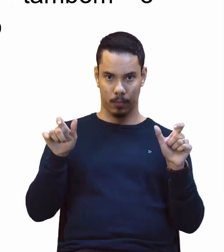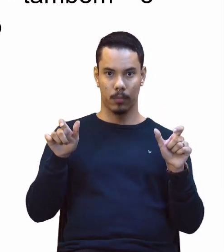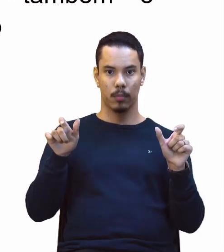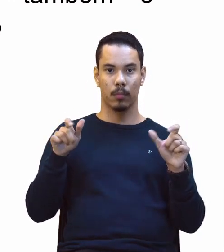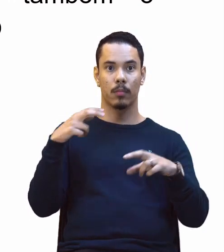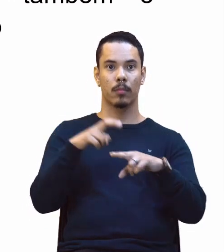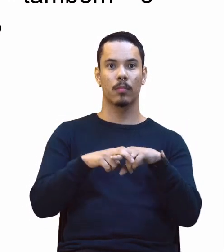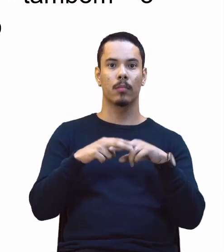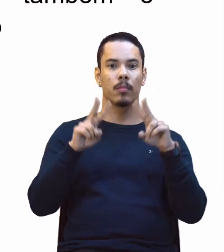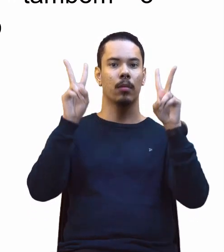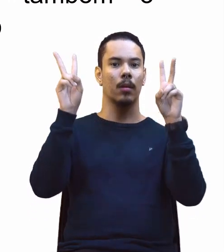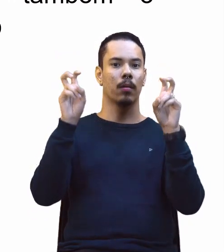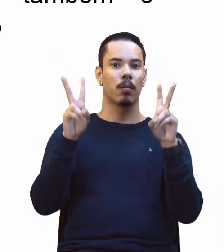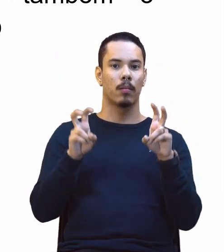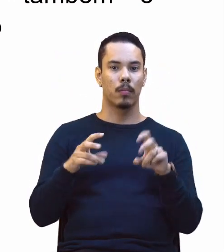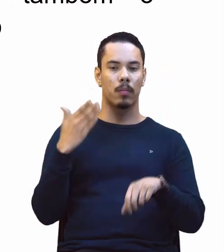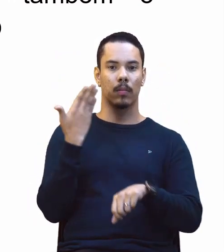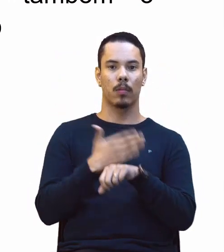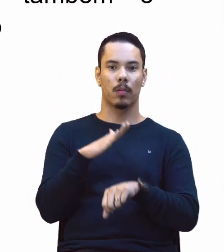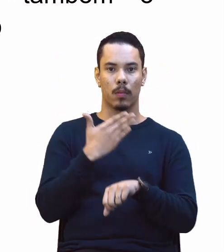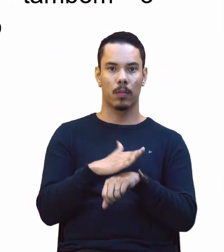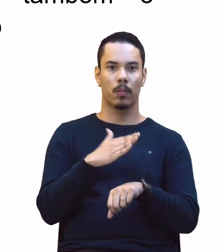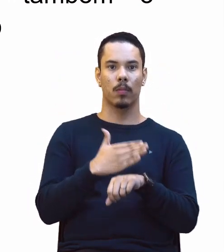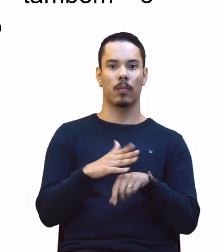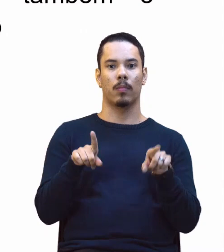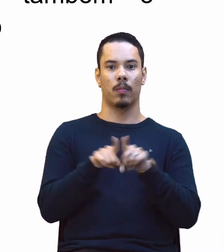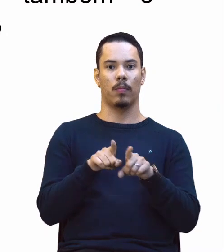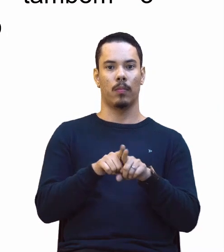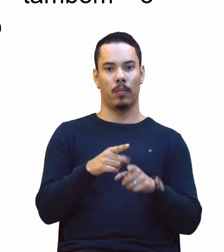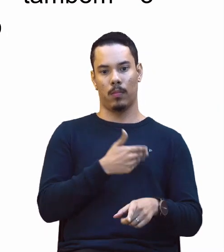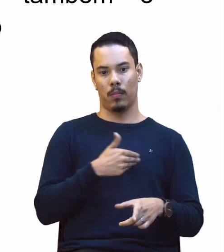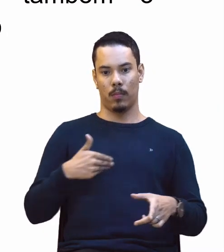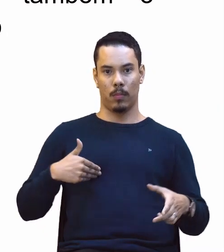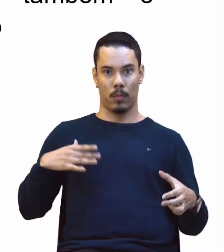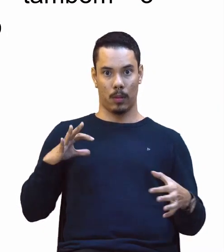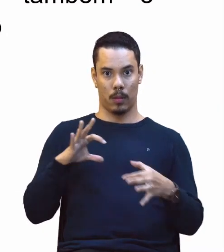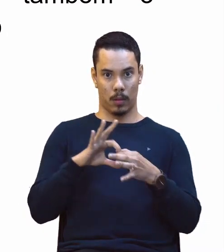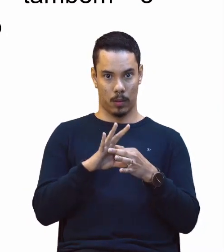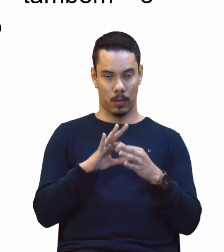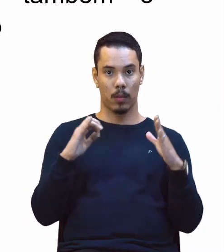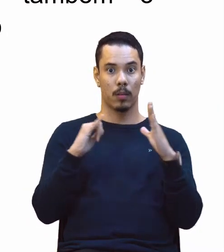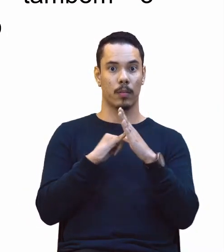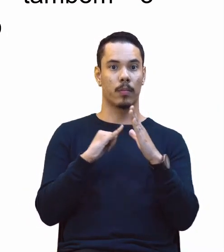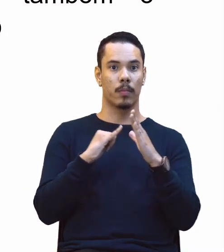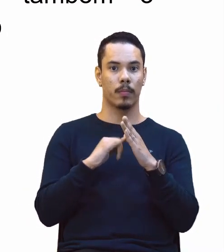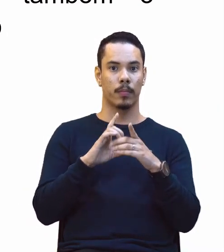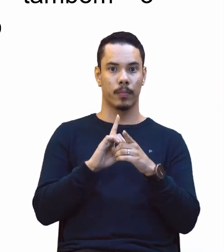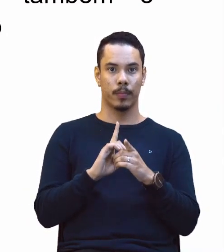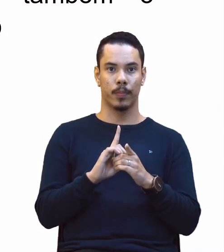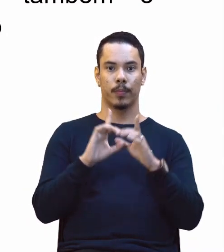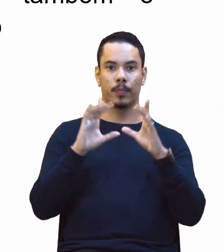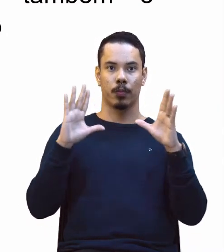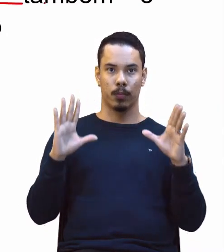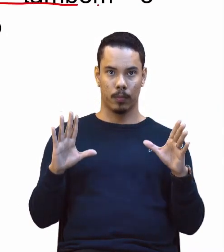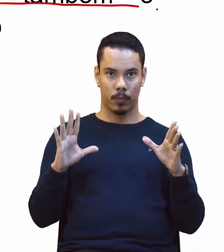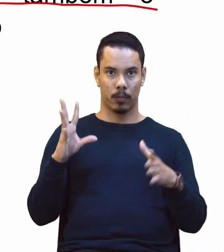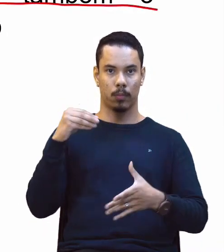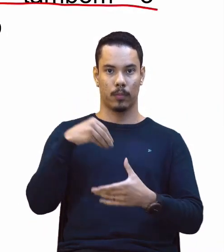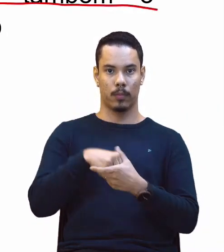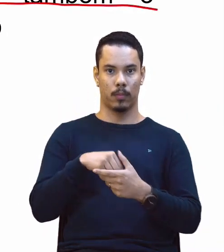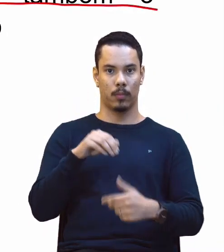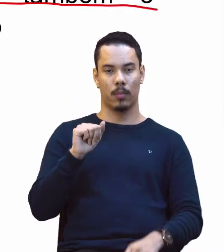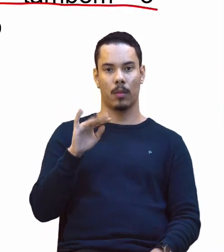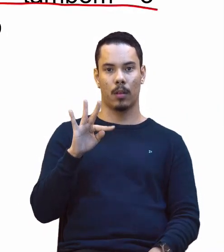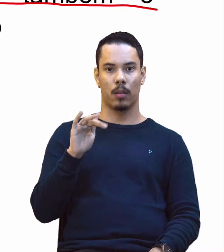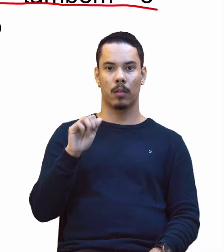sobre temas práticos e públicos, a instituição democrática ateniense